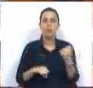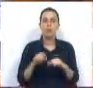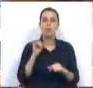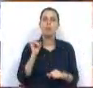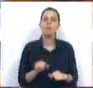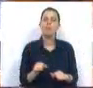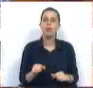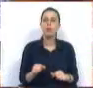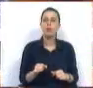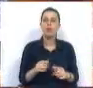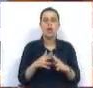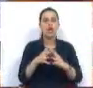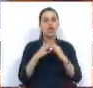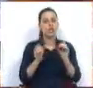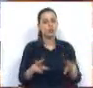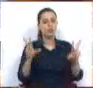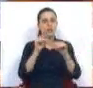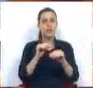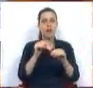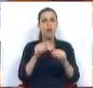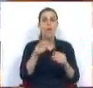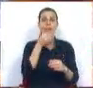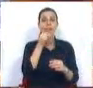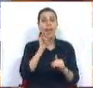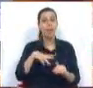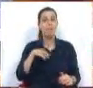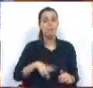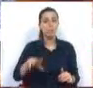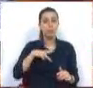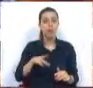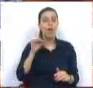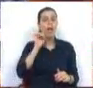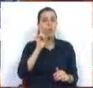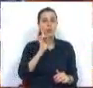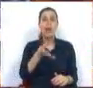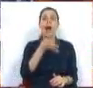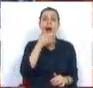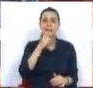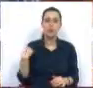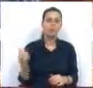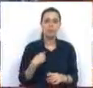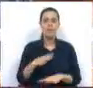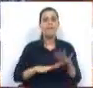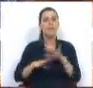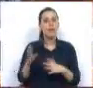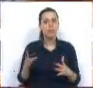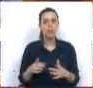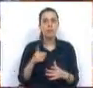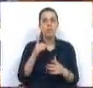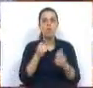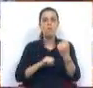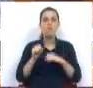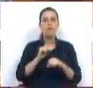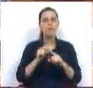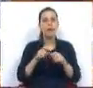este movimento de reestruturação fundiária em Portugal só terá utilidade se conseguirmos fazer um